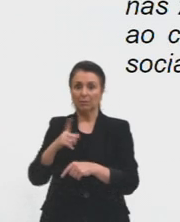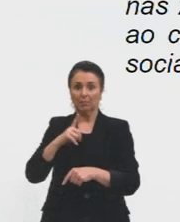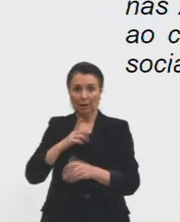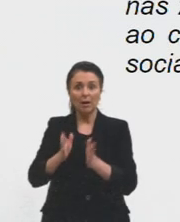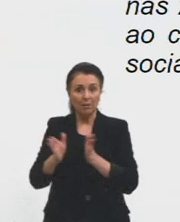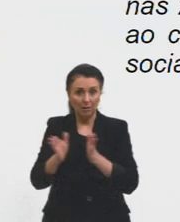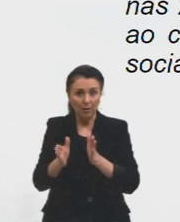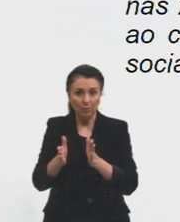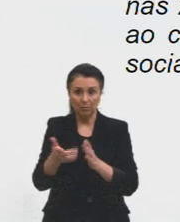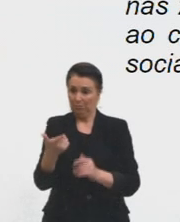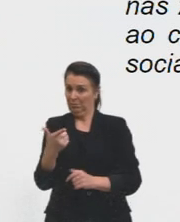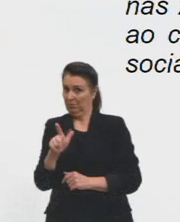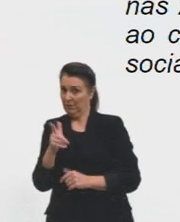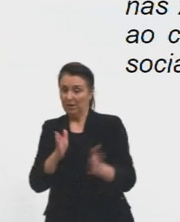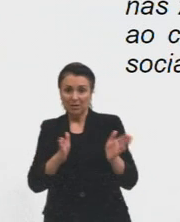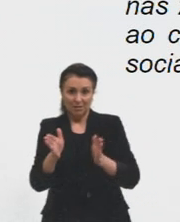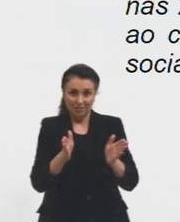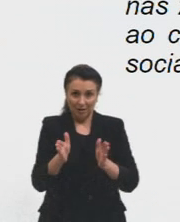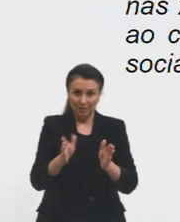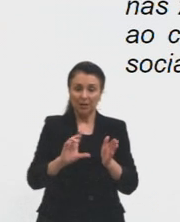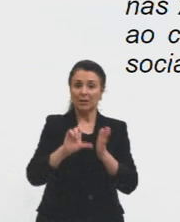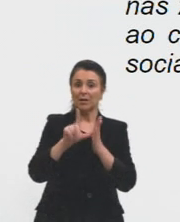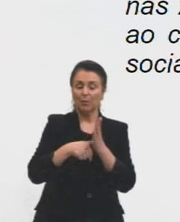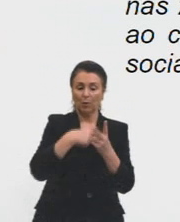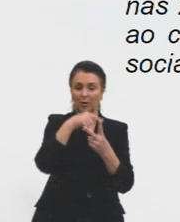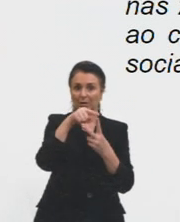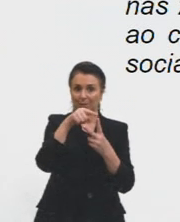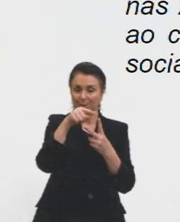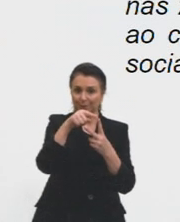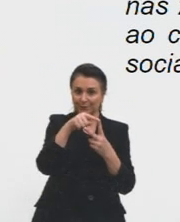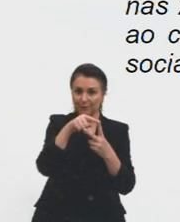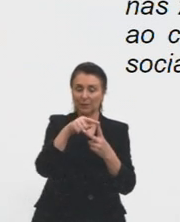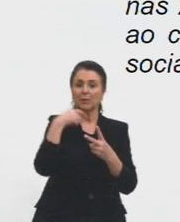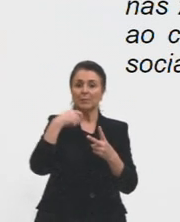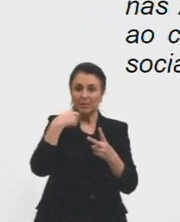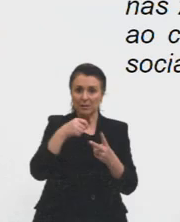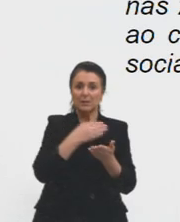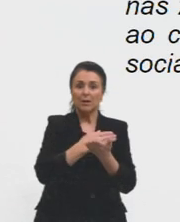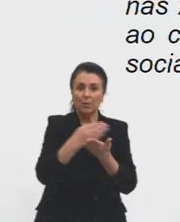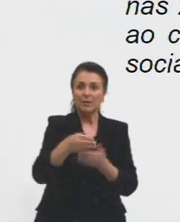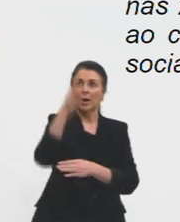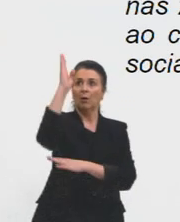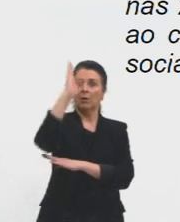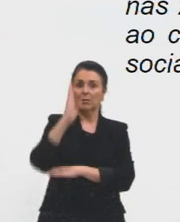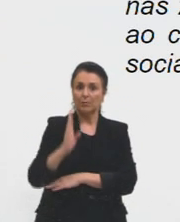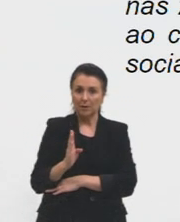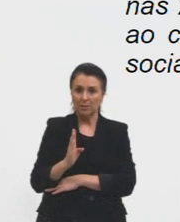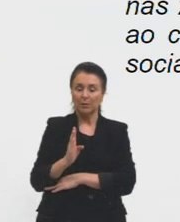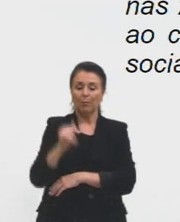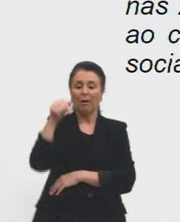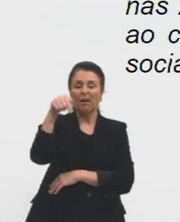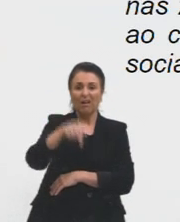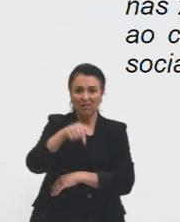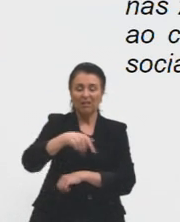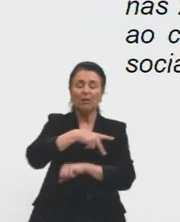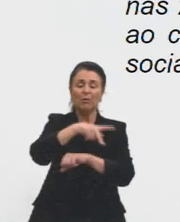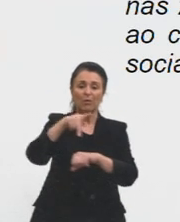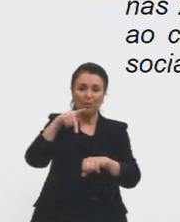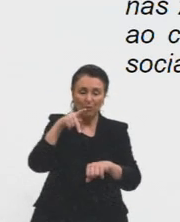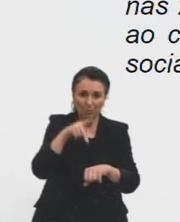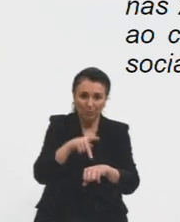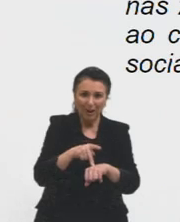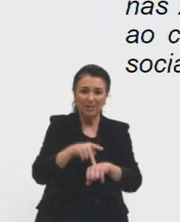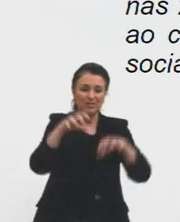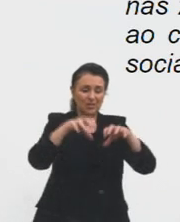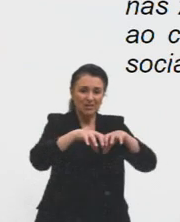não tem depois a gente tem lá desenvolvimento um deve-se pontuar no início que o Brasil é infelizmente um país